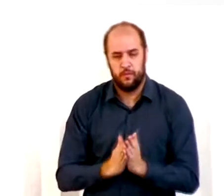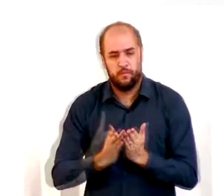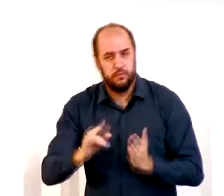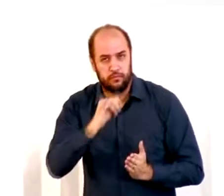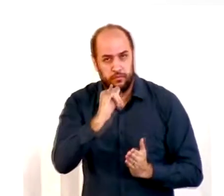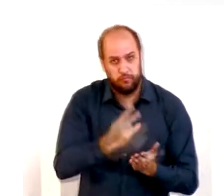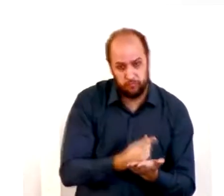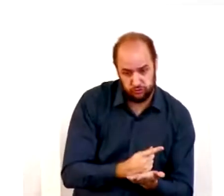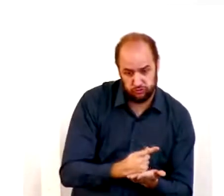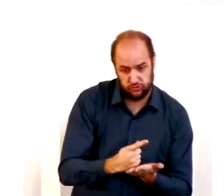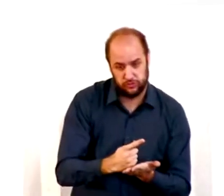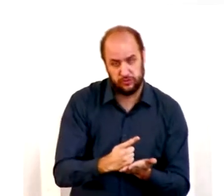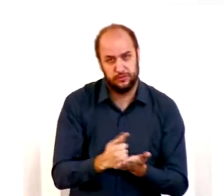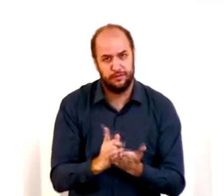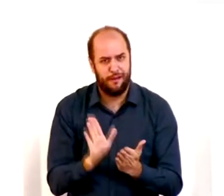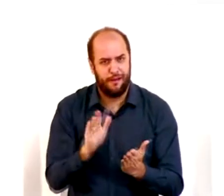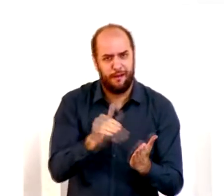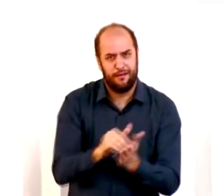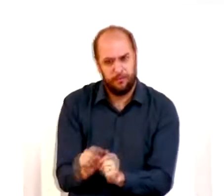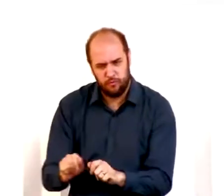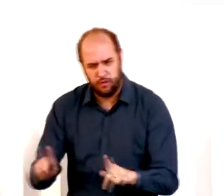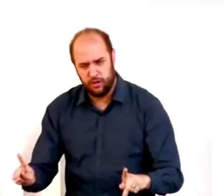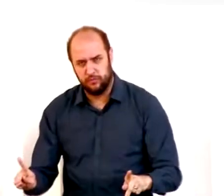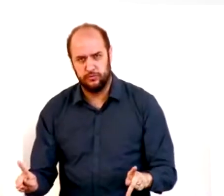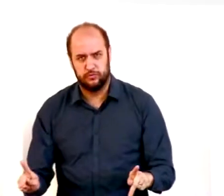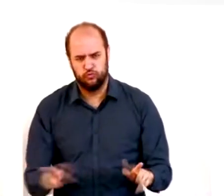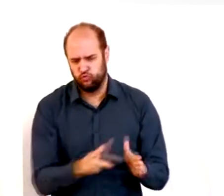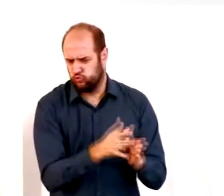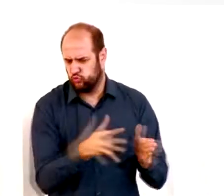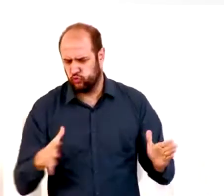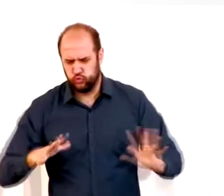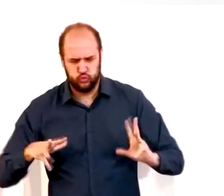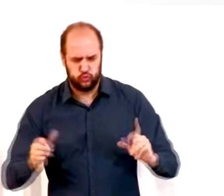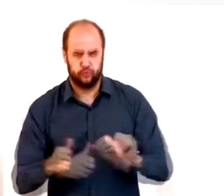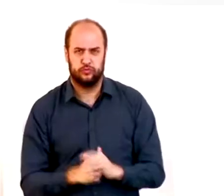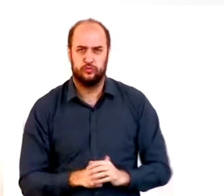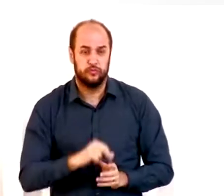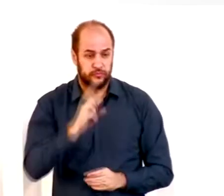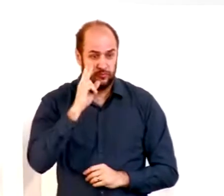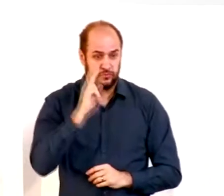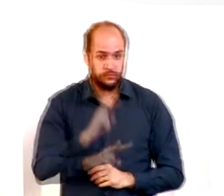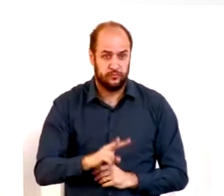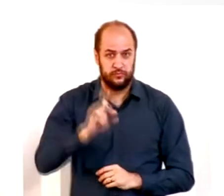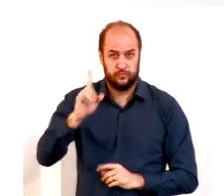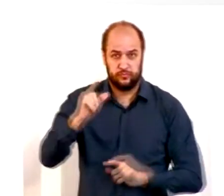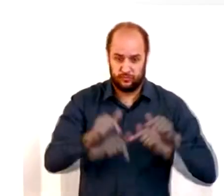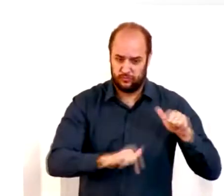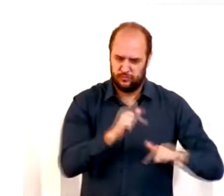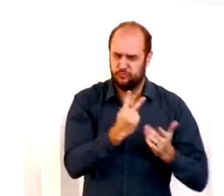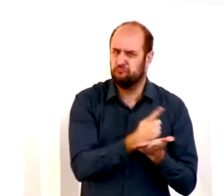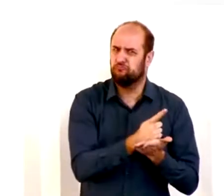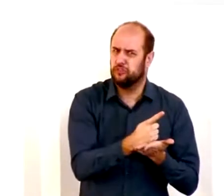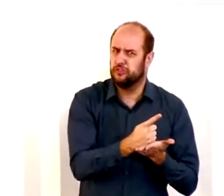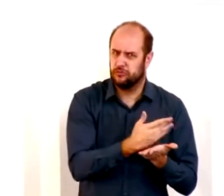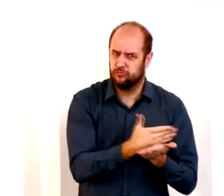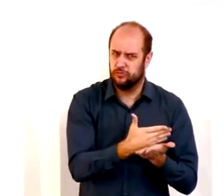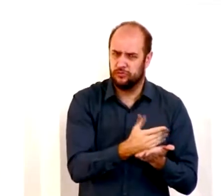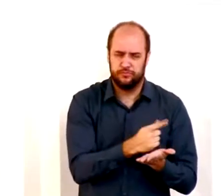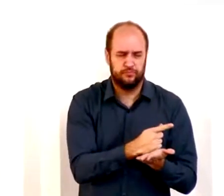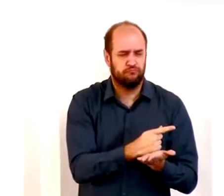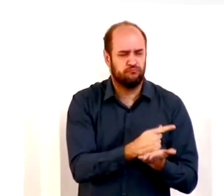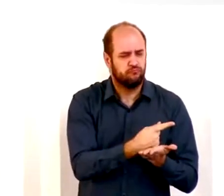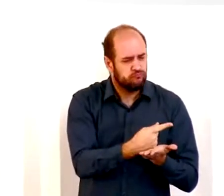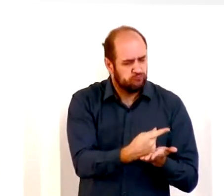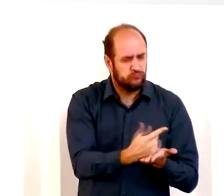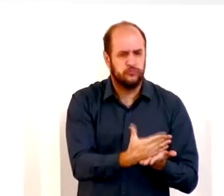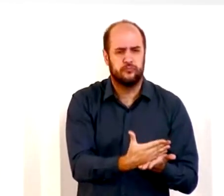com Gênesis e vão até Apocalipse. Nós começamos a ver a obra de Deus na terra já em Gênesis, no comecinho. E ali nós